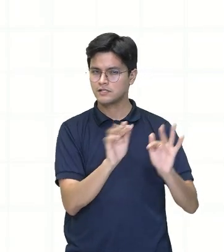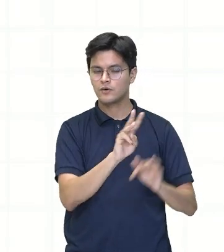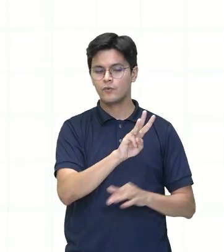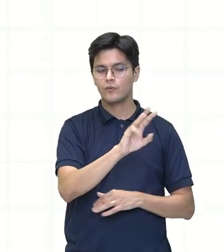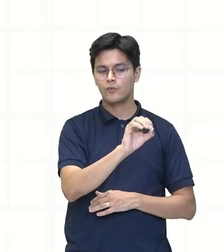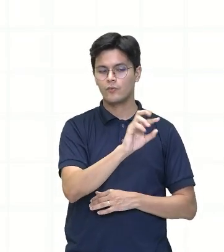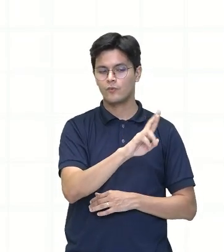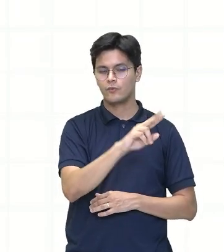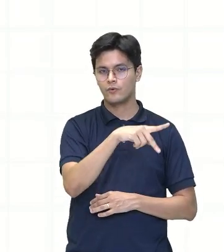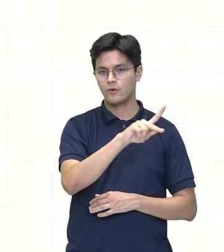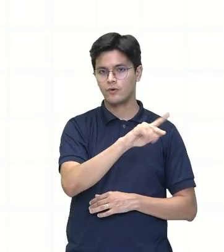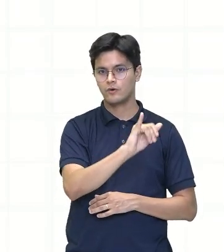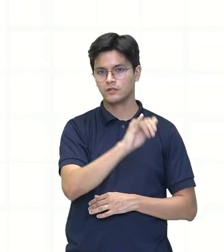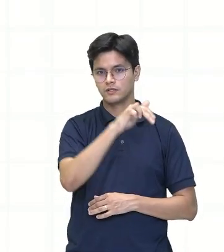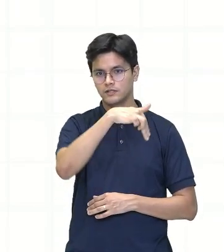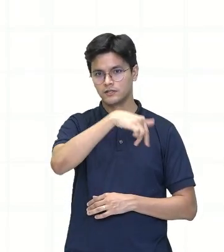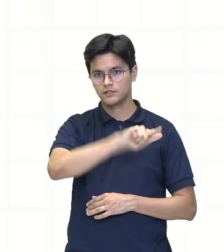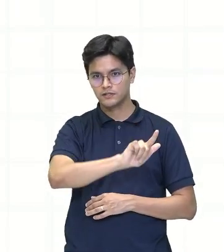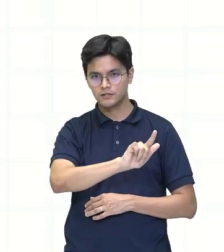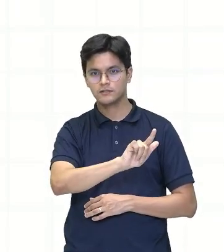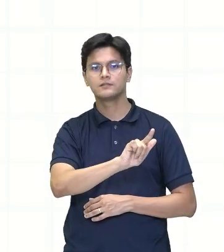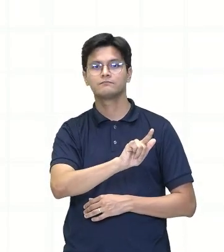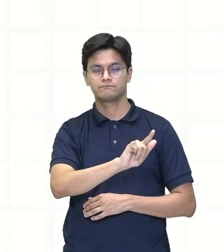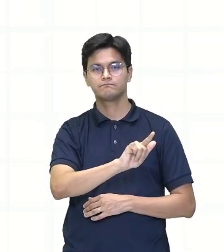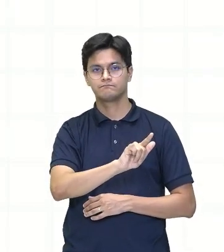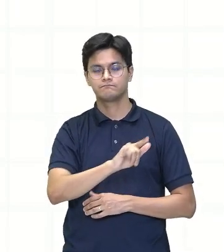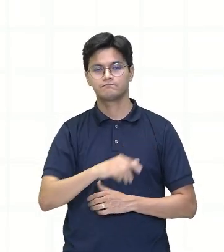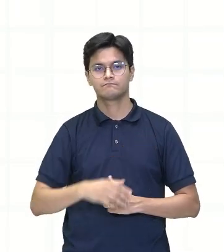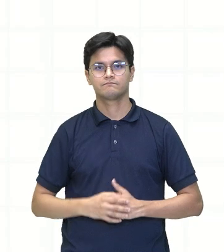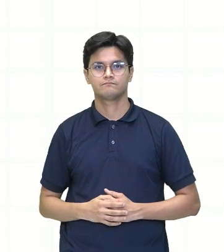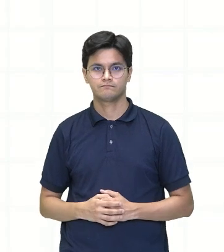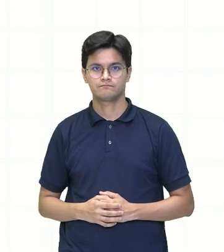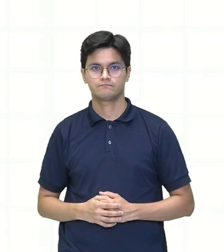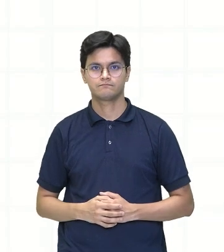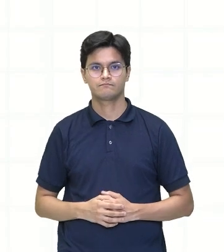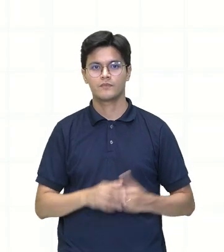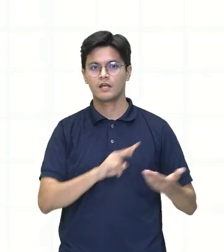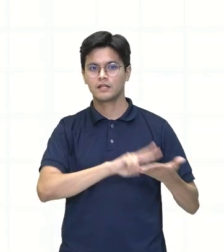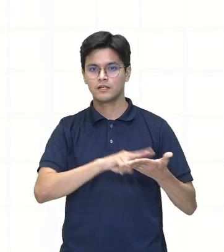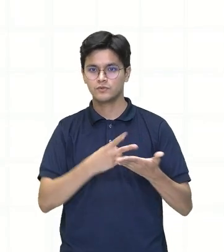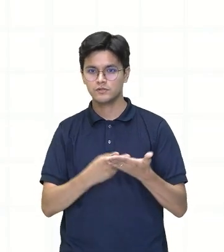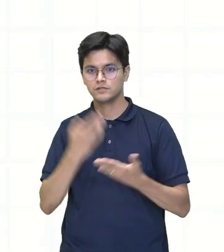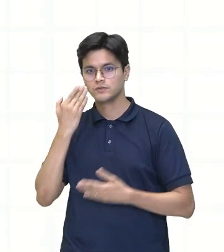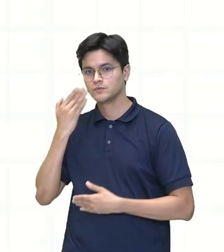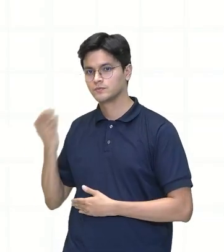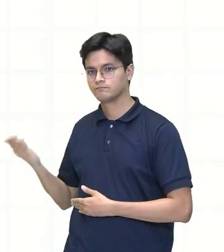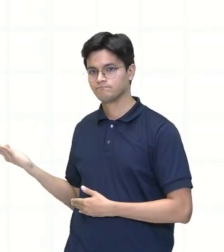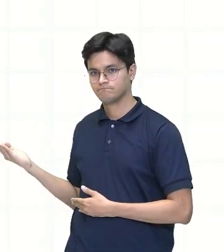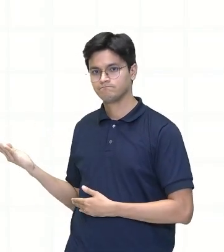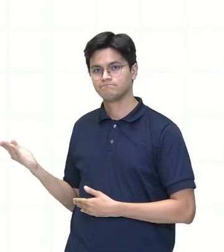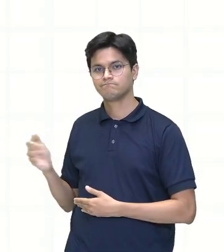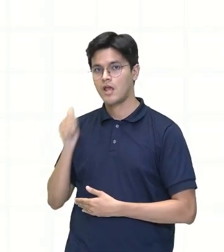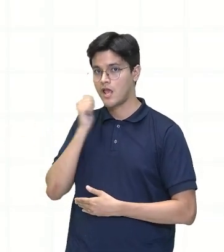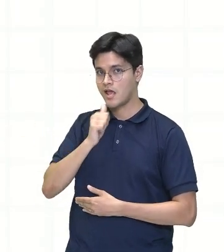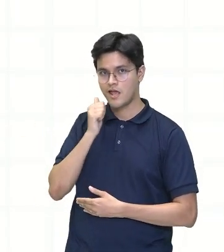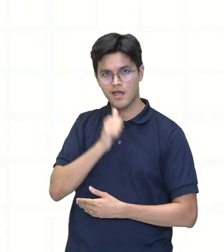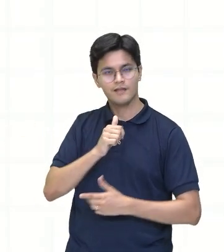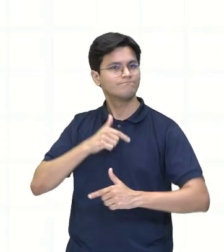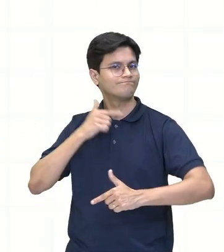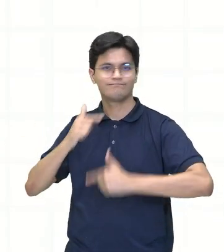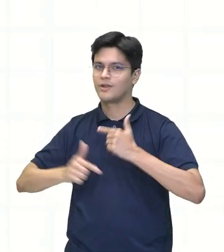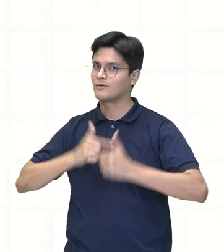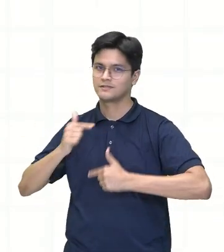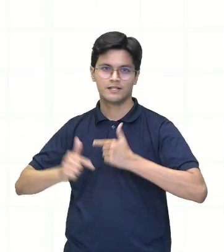working. Ela não estava working, trabalhando.